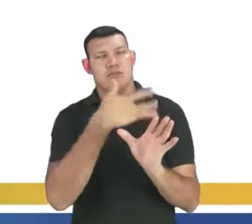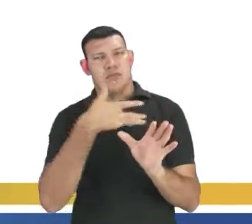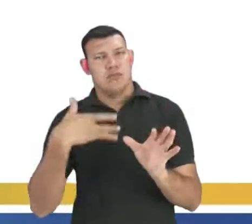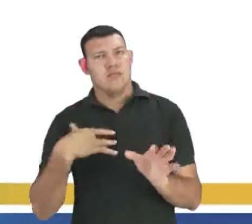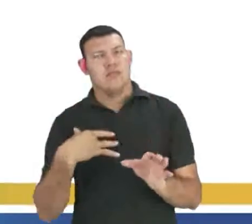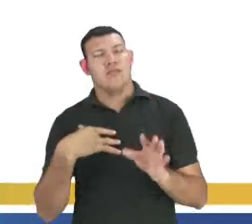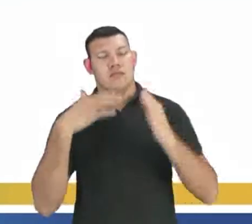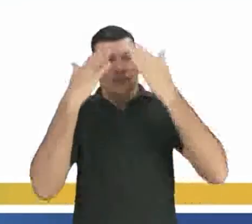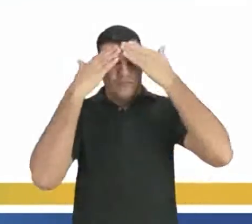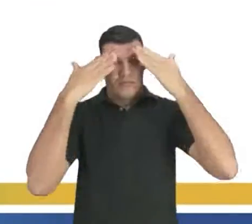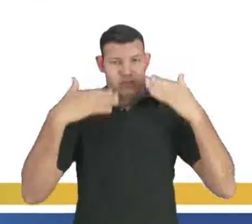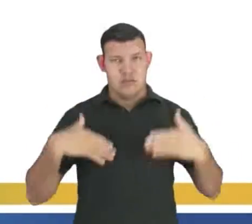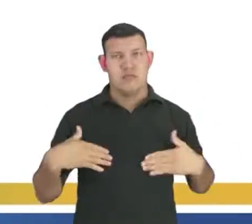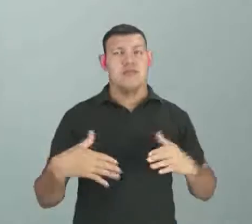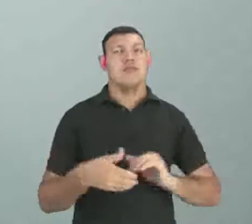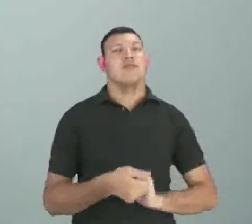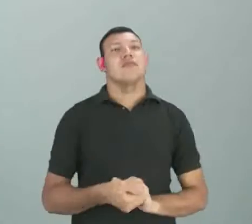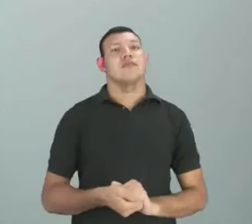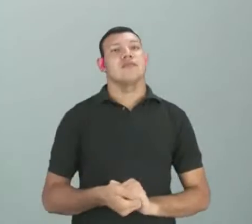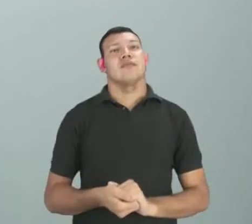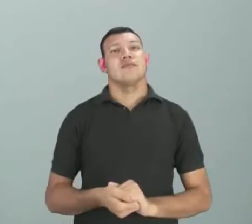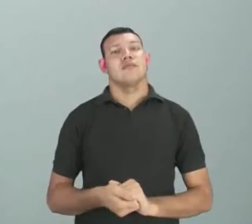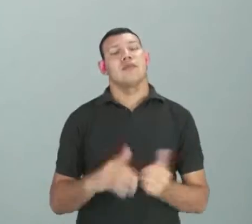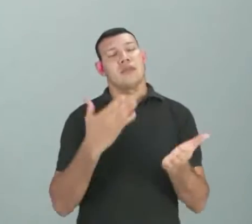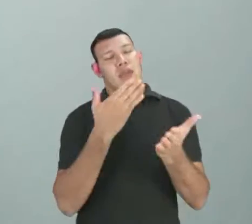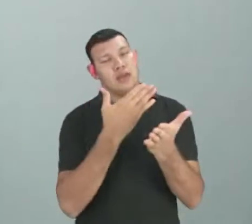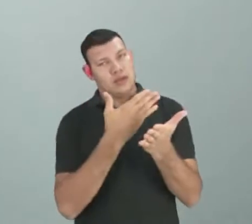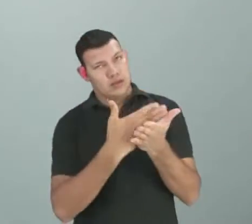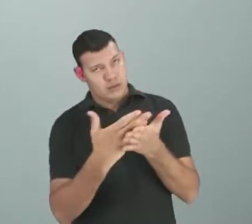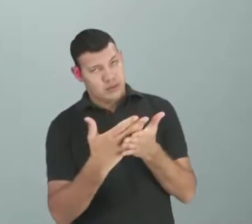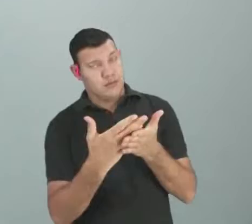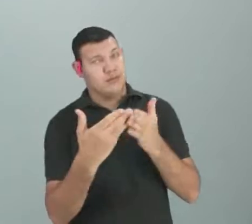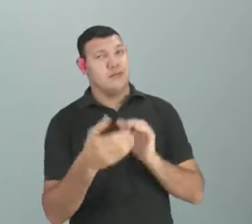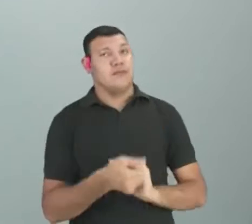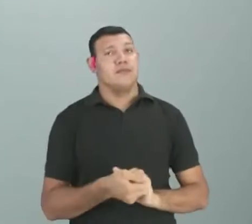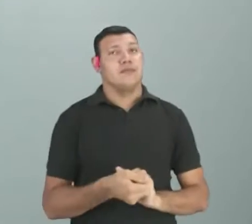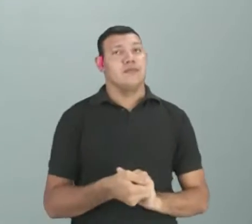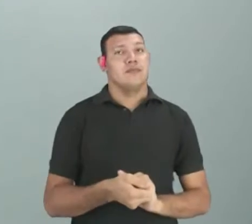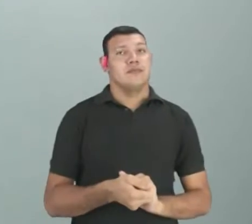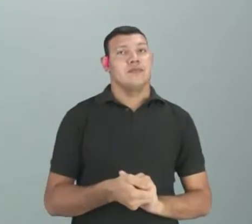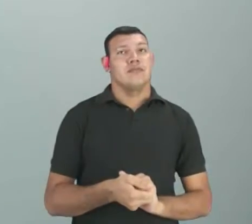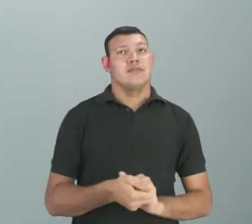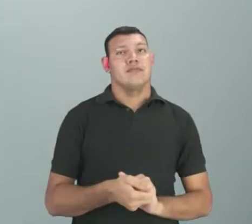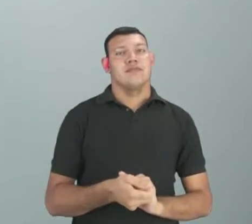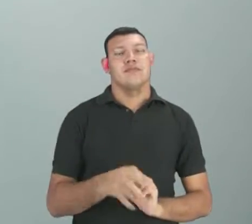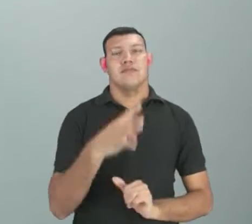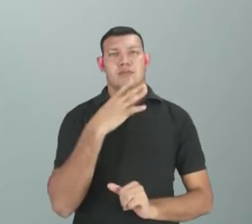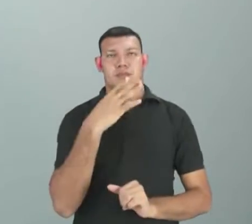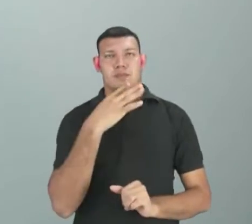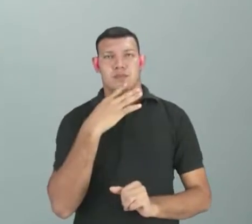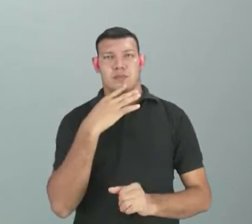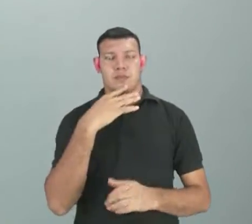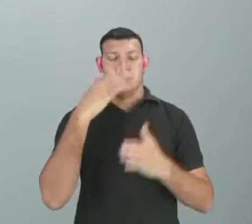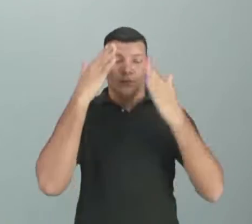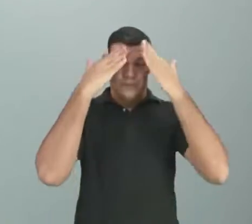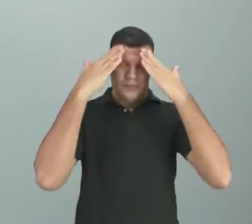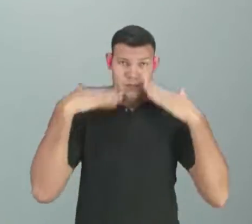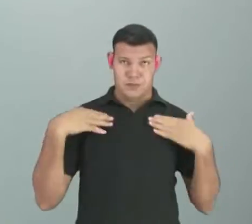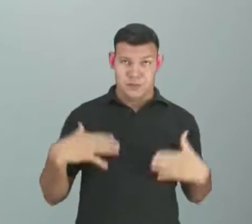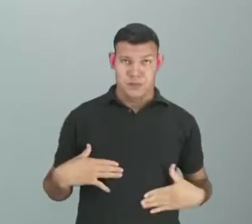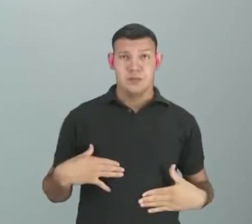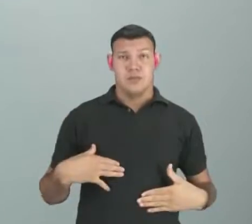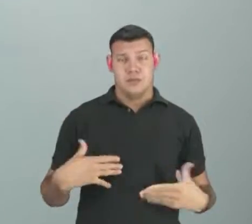condição física, né? Antes que a gente inicie a parte de conhecendo sobre o corpo, essa parte do